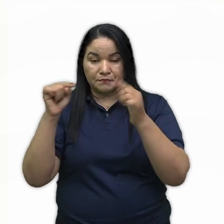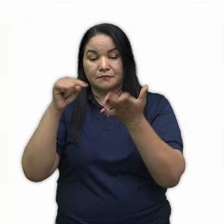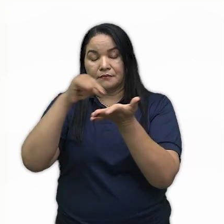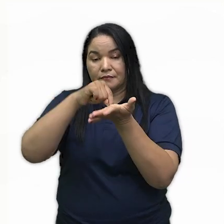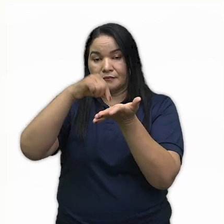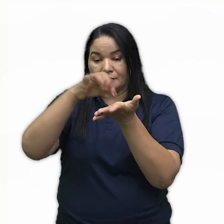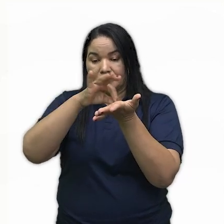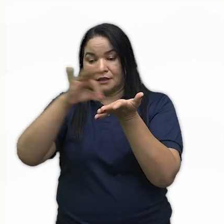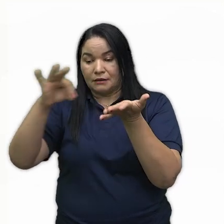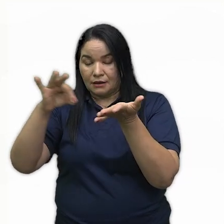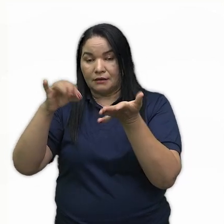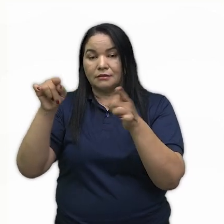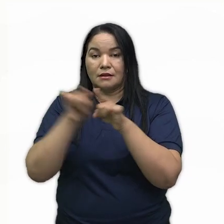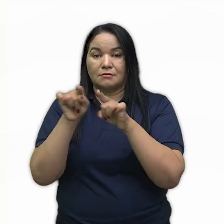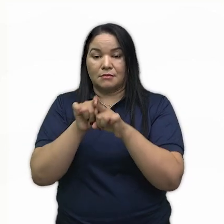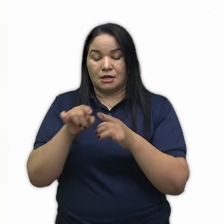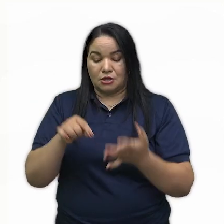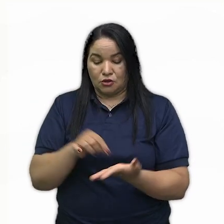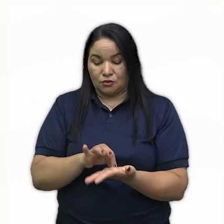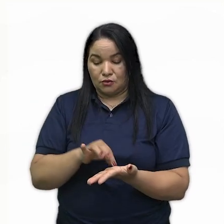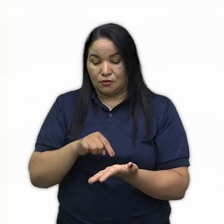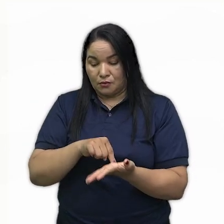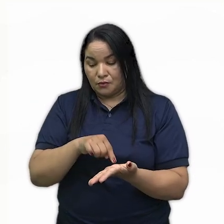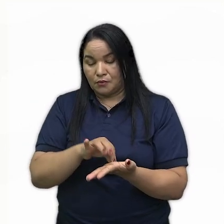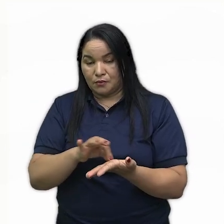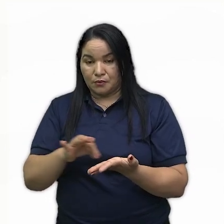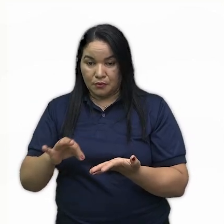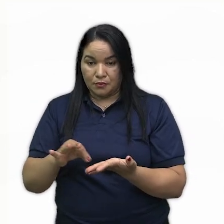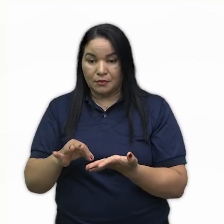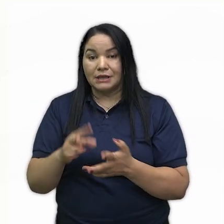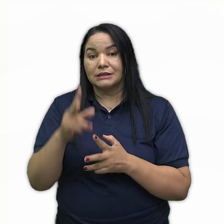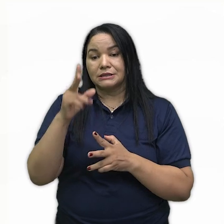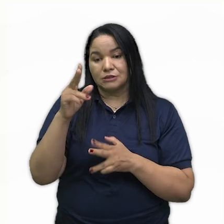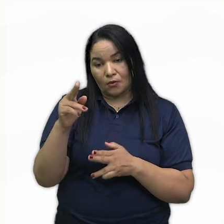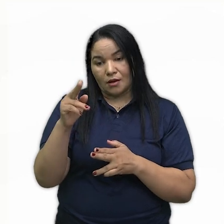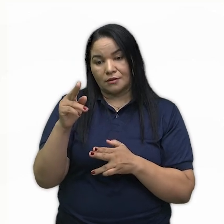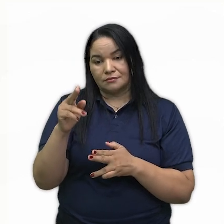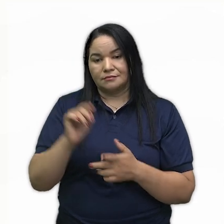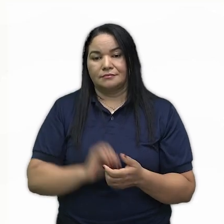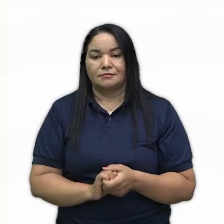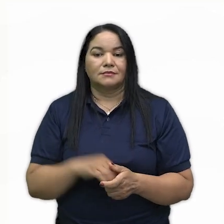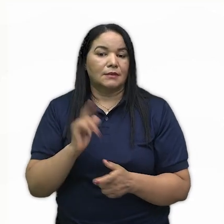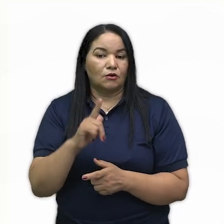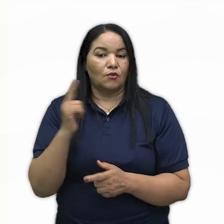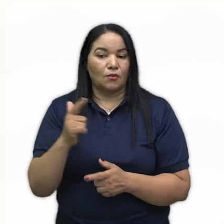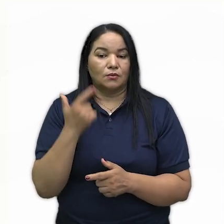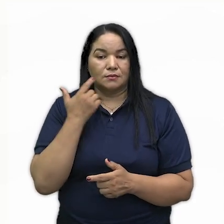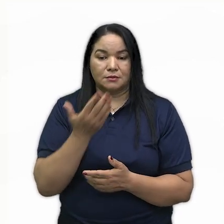minha base de baixo, ok? E nosso próximo elemento,